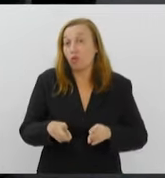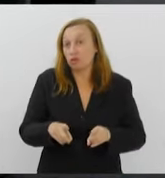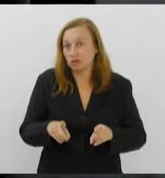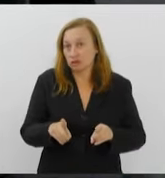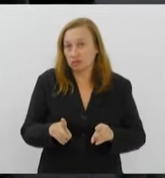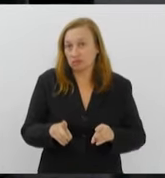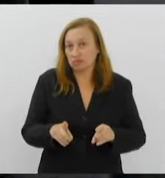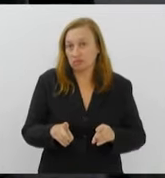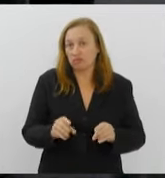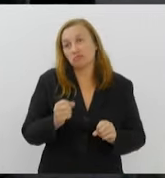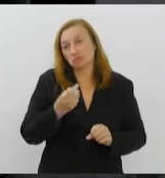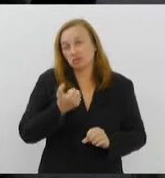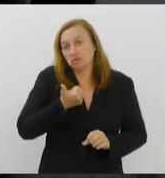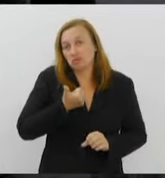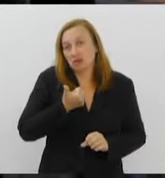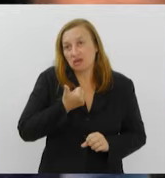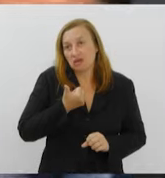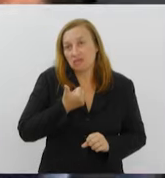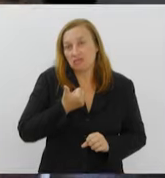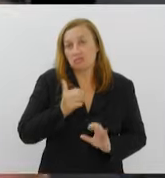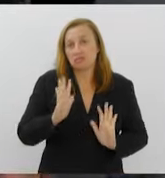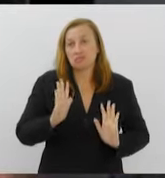cavalo de batalha.